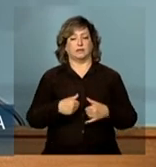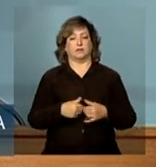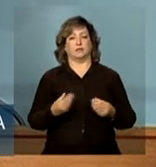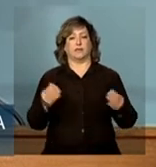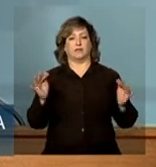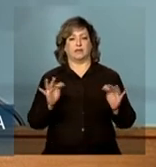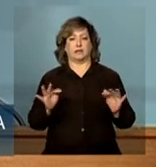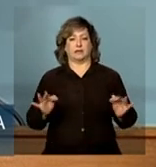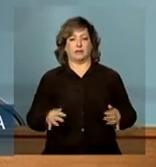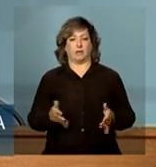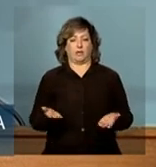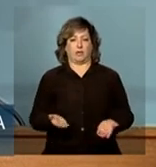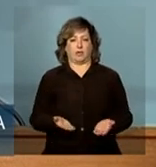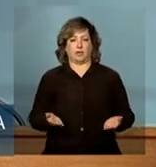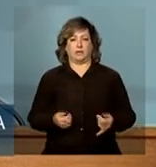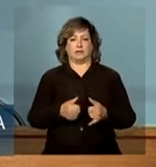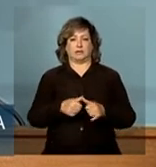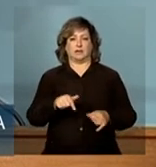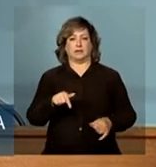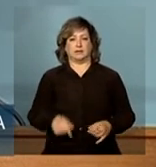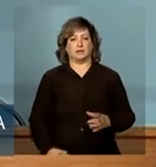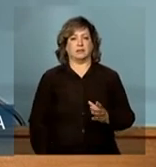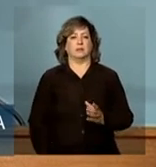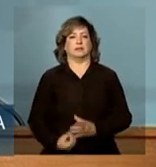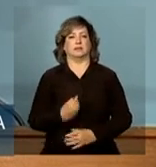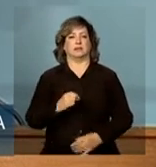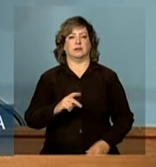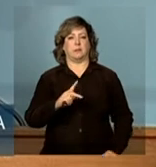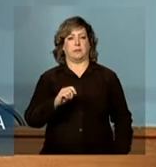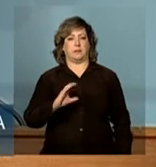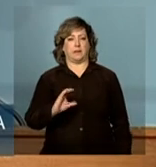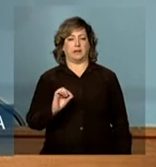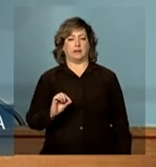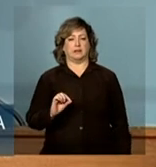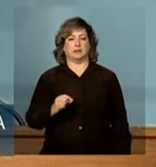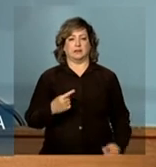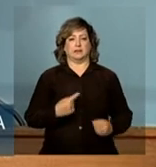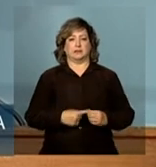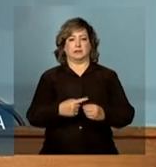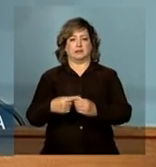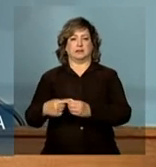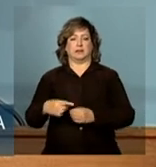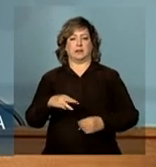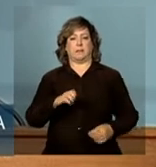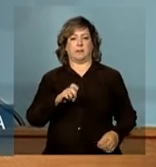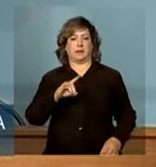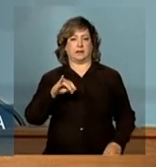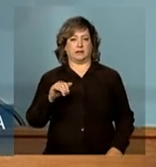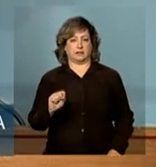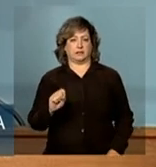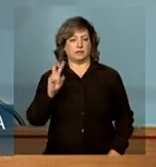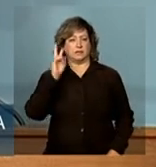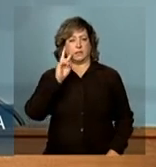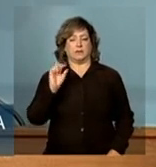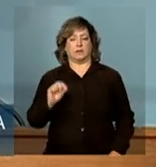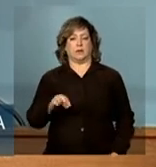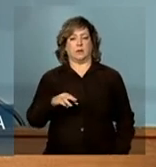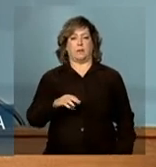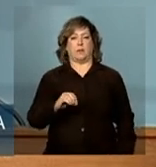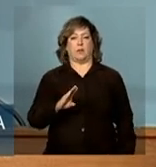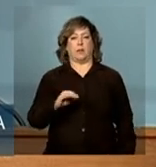lançando o PAC Cidades Médias na questão da mobilidade urbana.